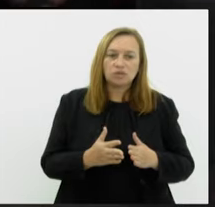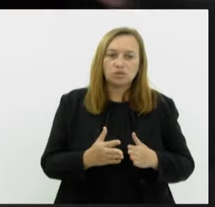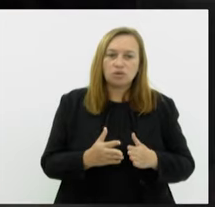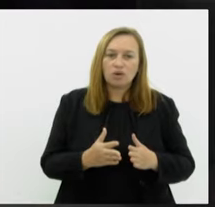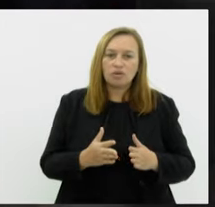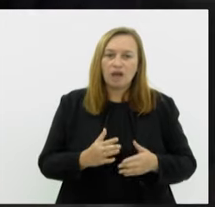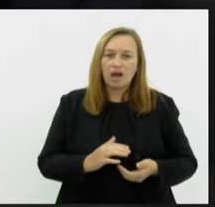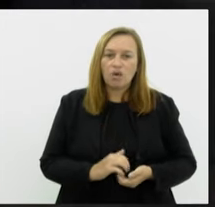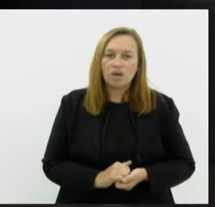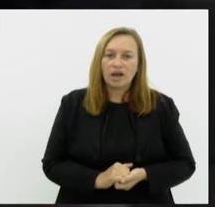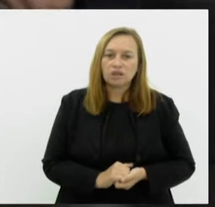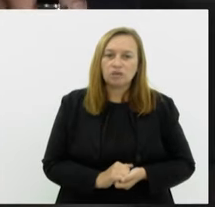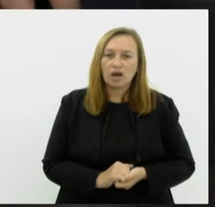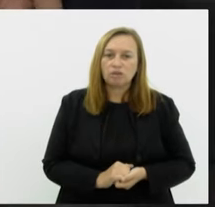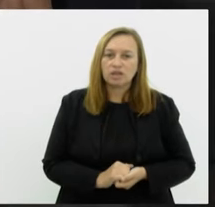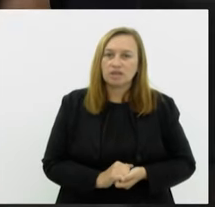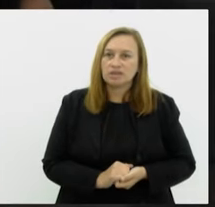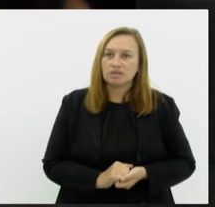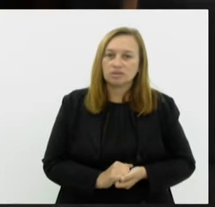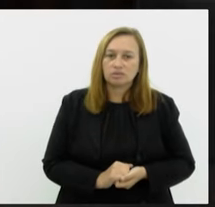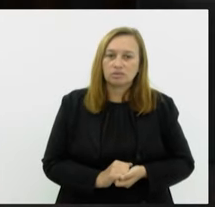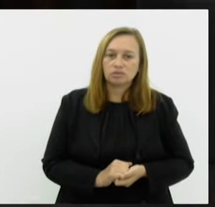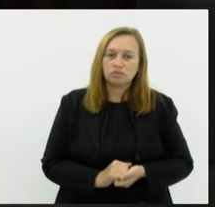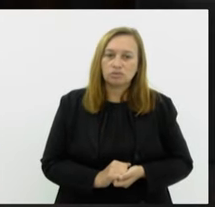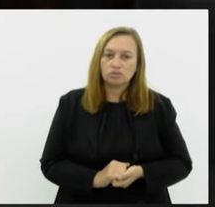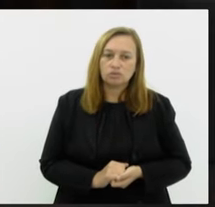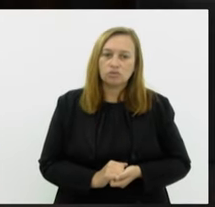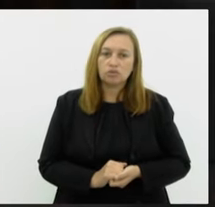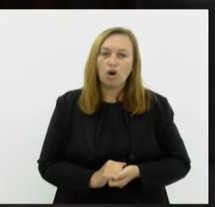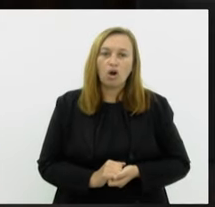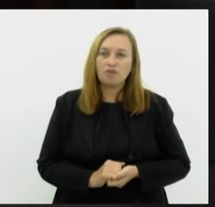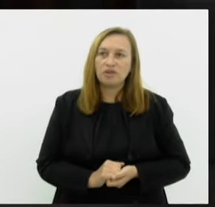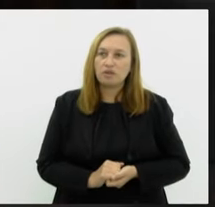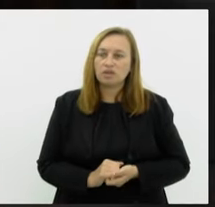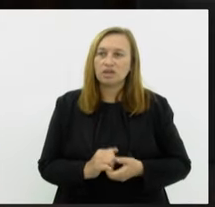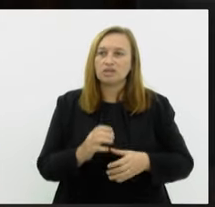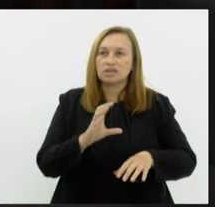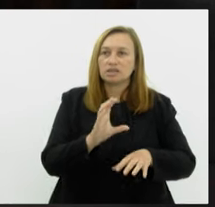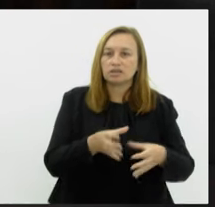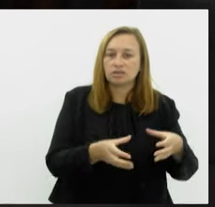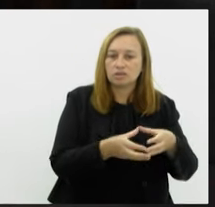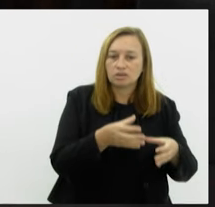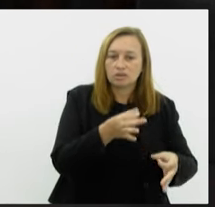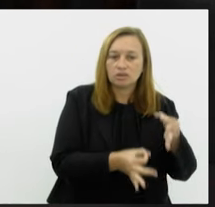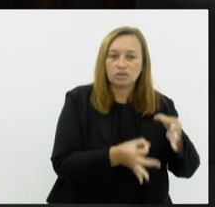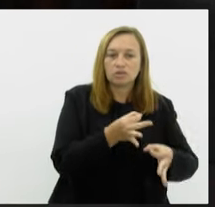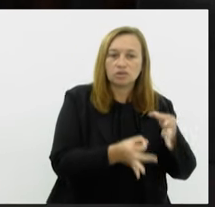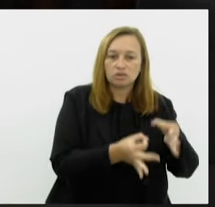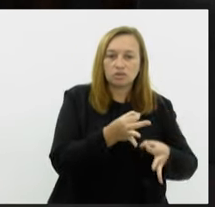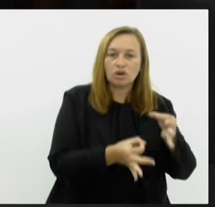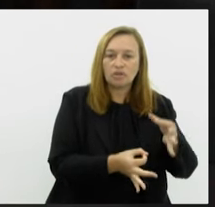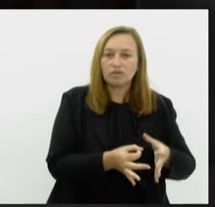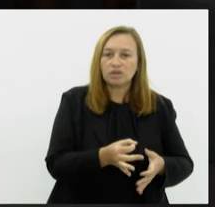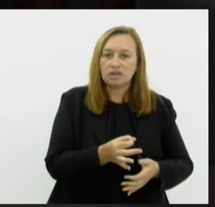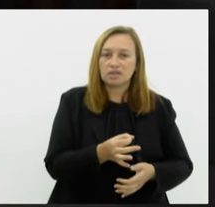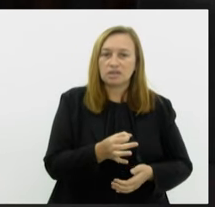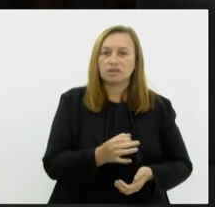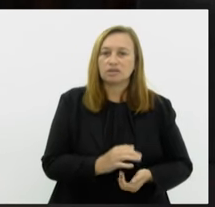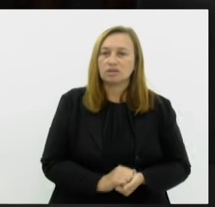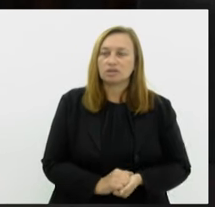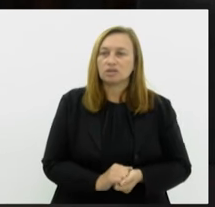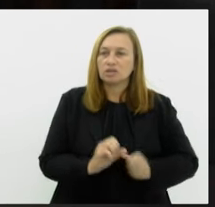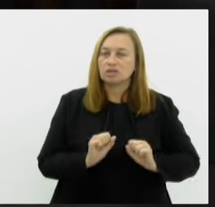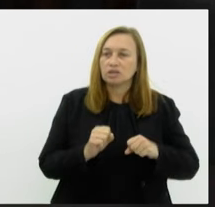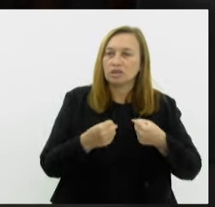dá outras providências. Pareceres das comissões Constituição e Justiça pela constitucionalidade, defesa do